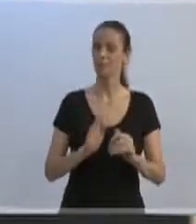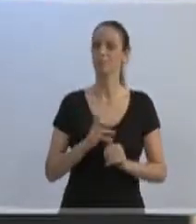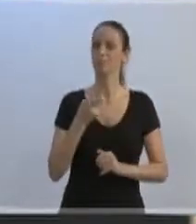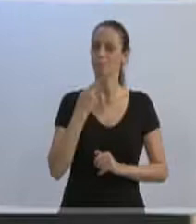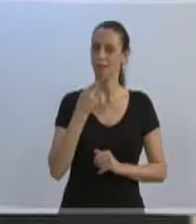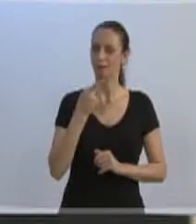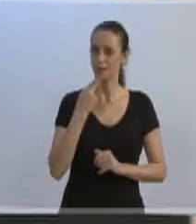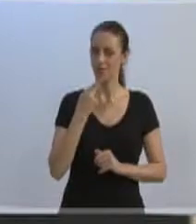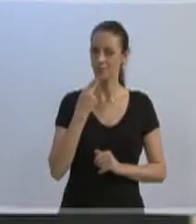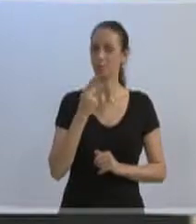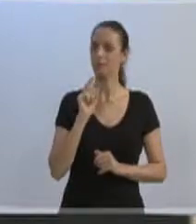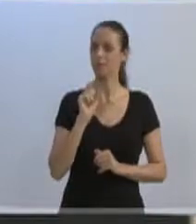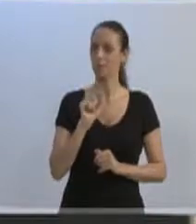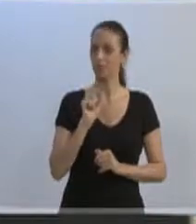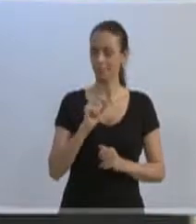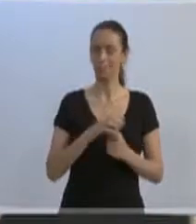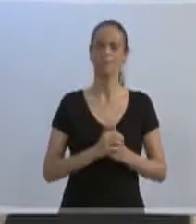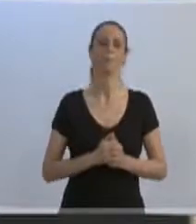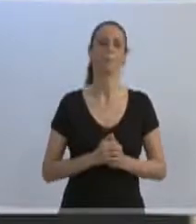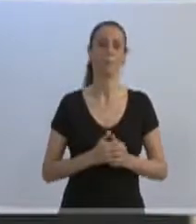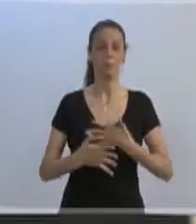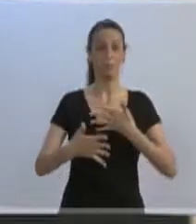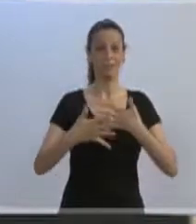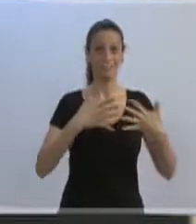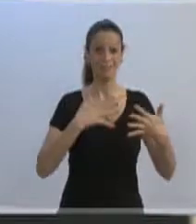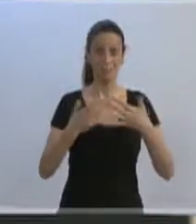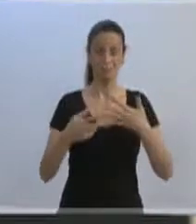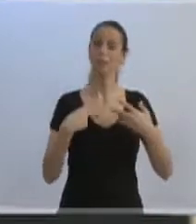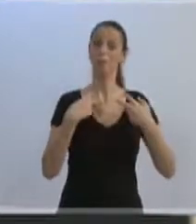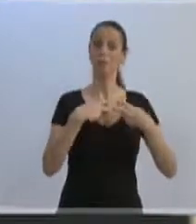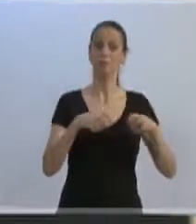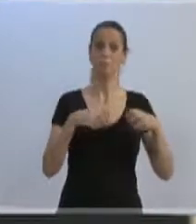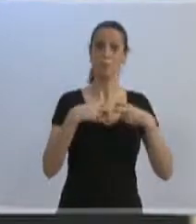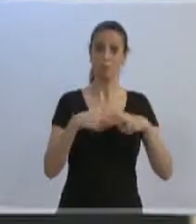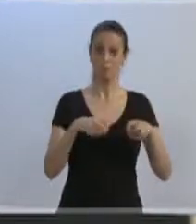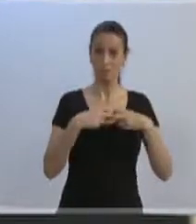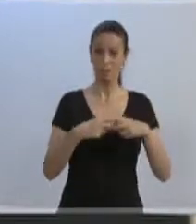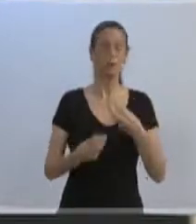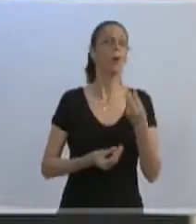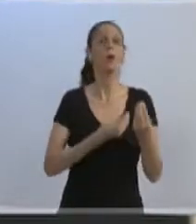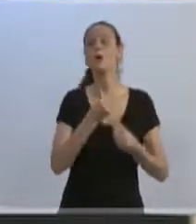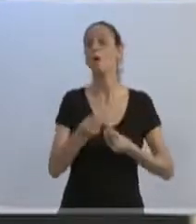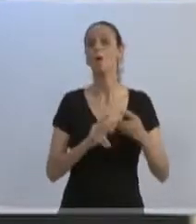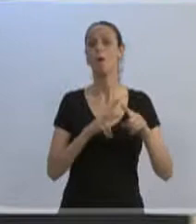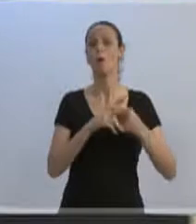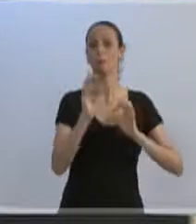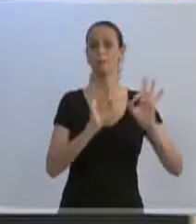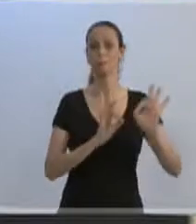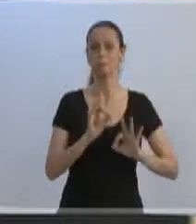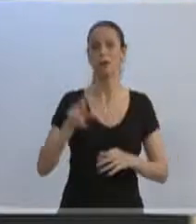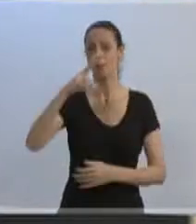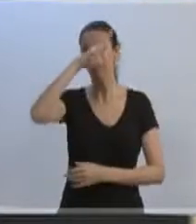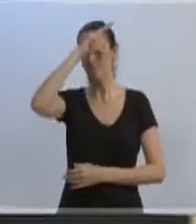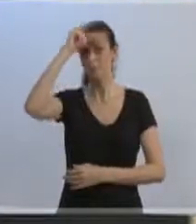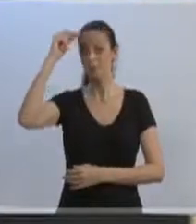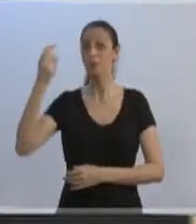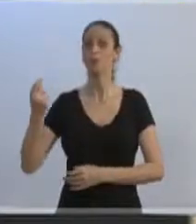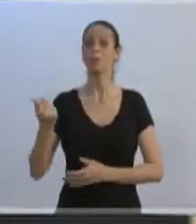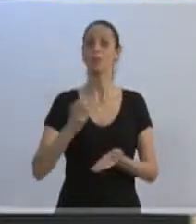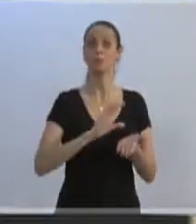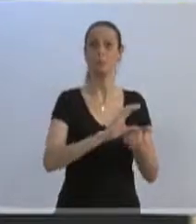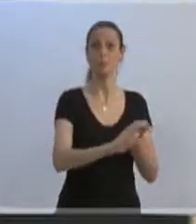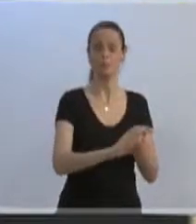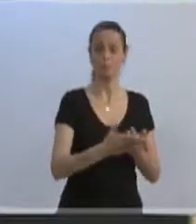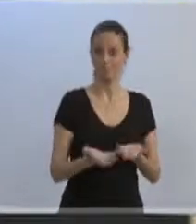hoje a manutenção desses terminais estão sendo feitas até com recurso a prefeitura até ontem que